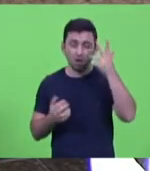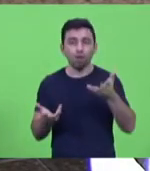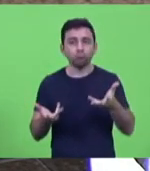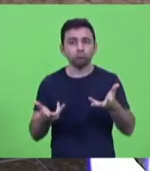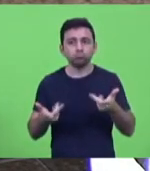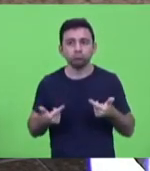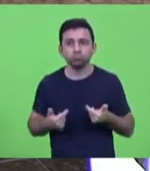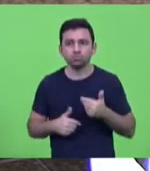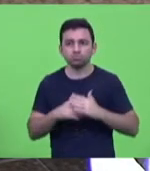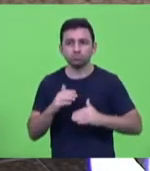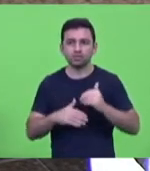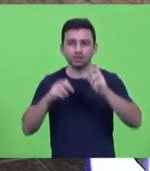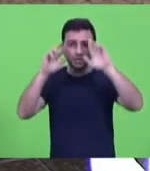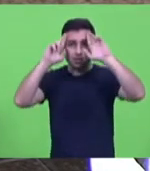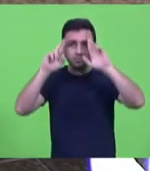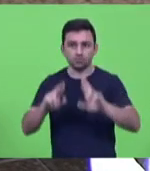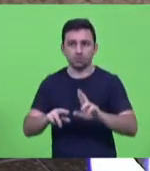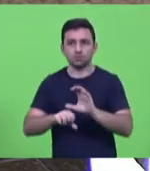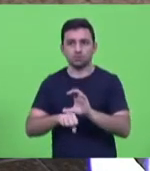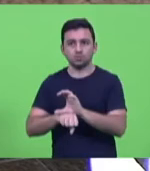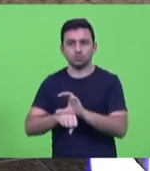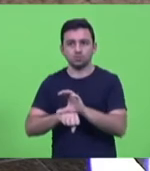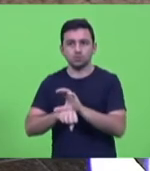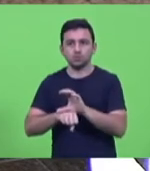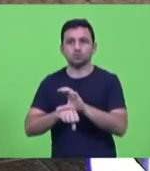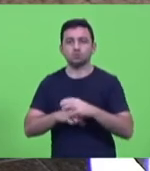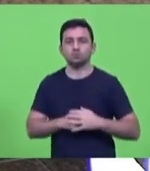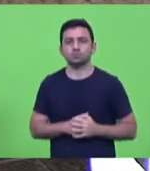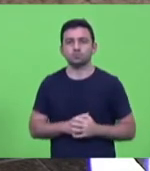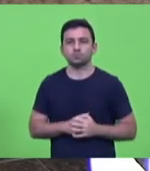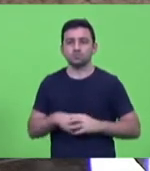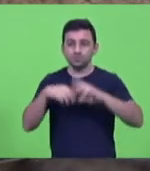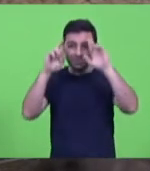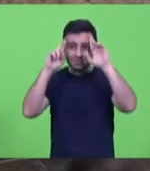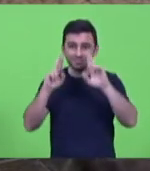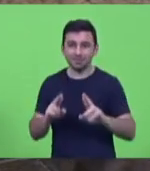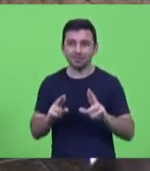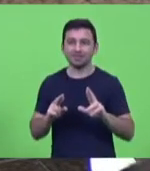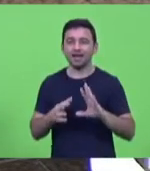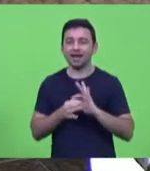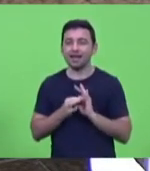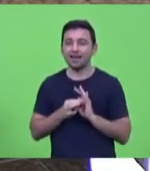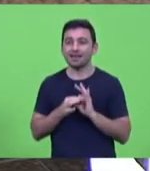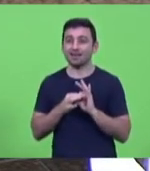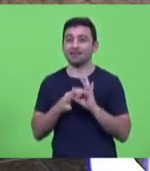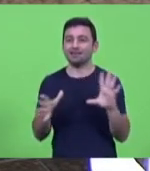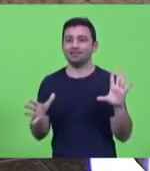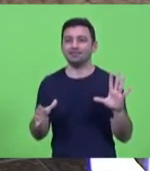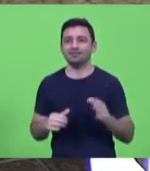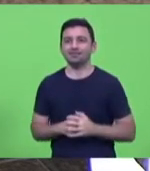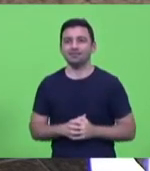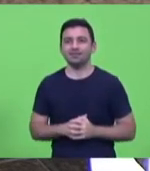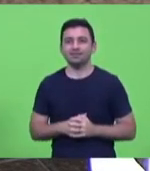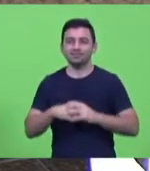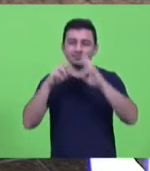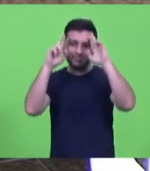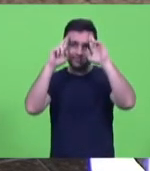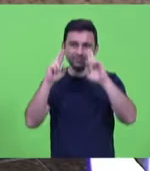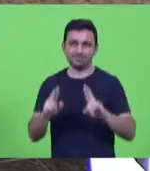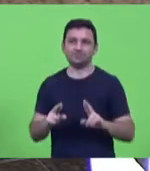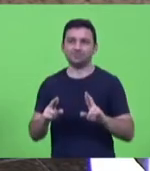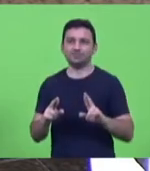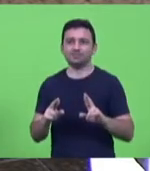que respeite a Constituição, que respeite a liberdade, que respeite